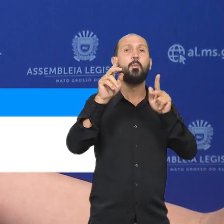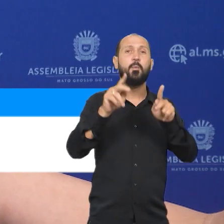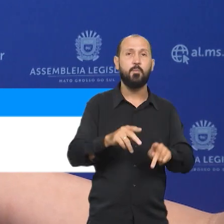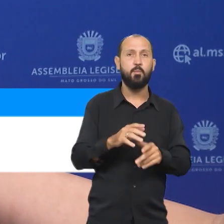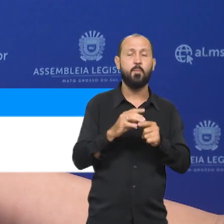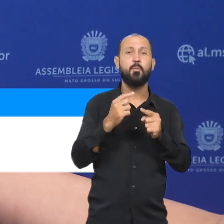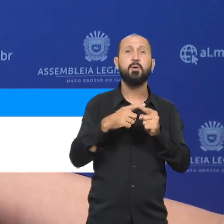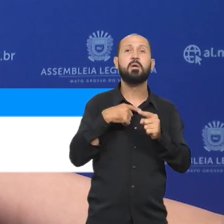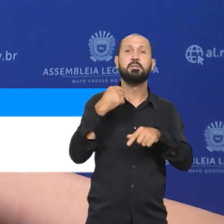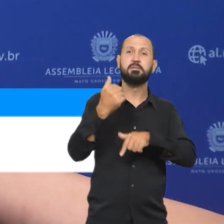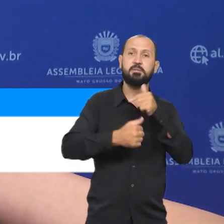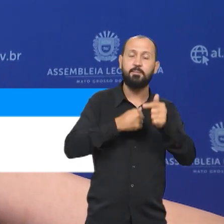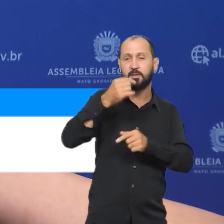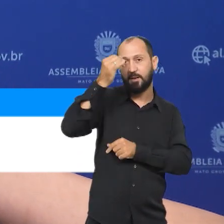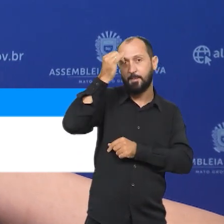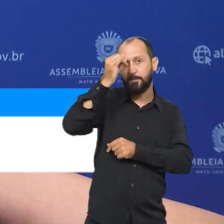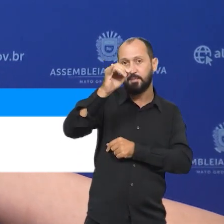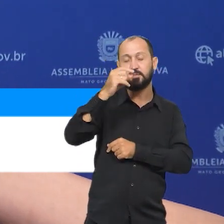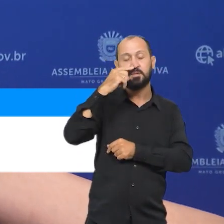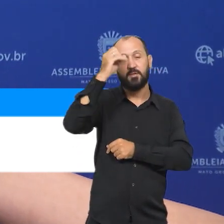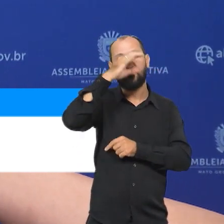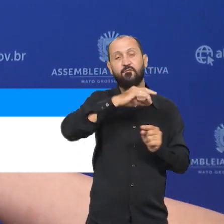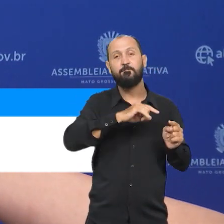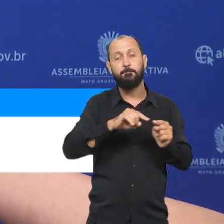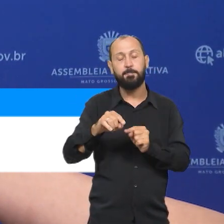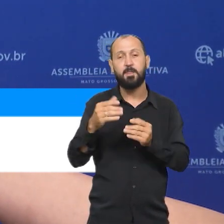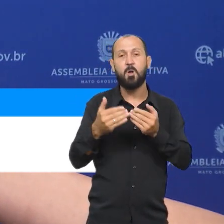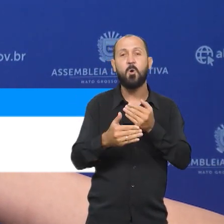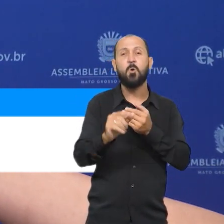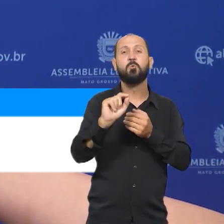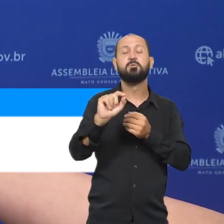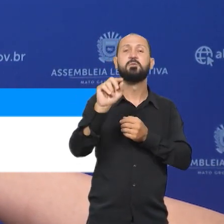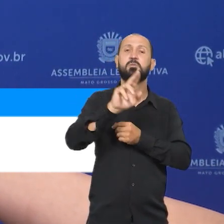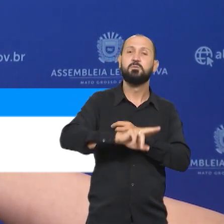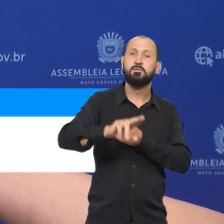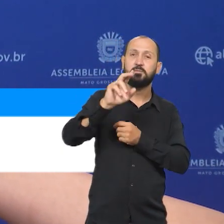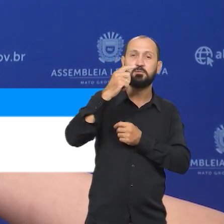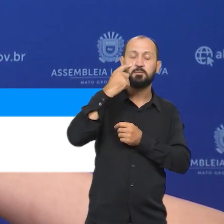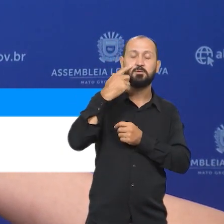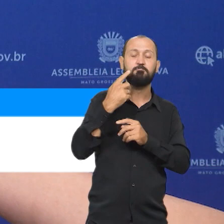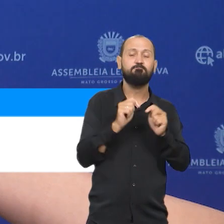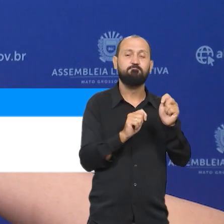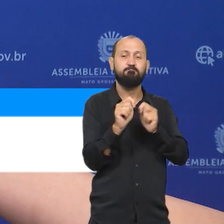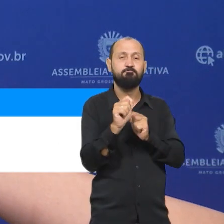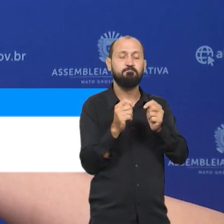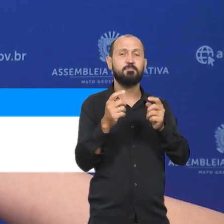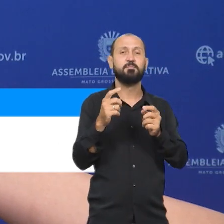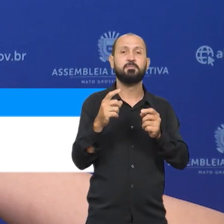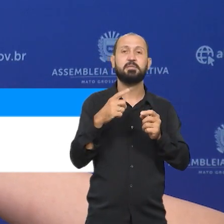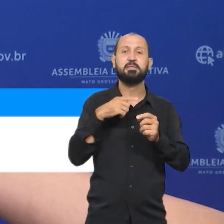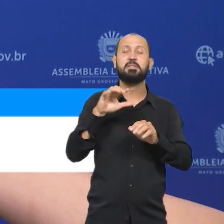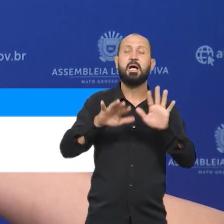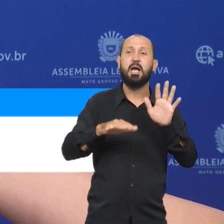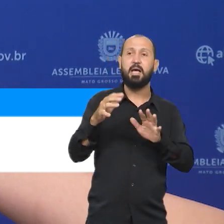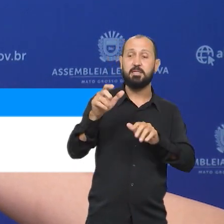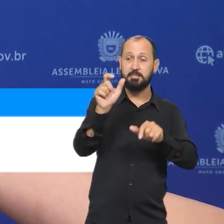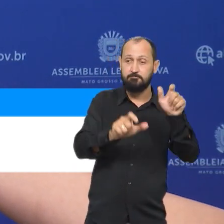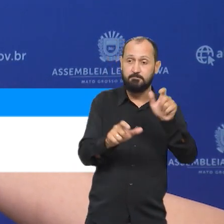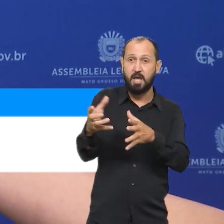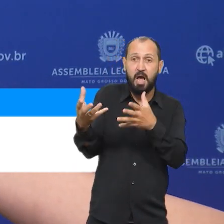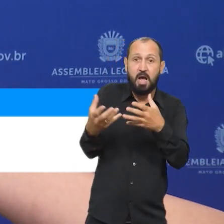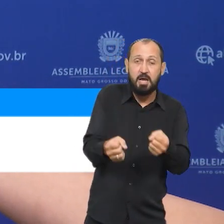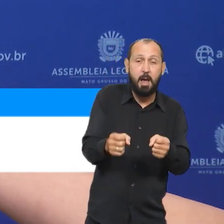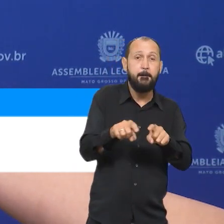mesmo a população para que a gente tente trabalhar na prevenção dos abusos, né? E hoje nós estamos trabalhando muito na remediação, né? Então estamos acolhendo